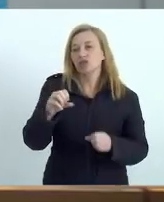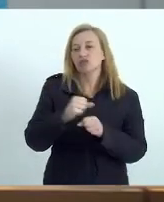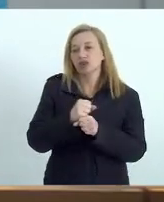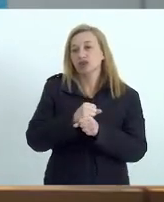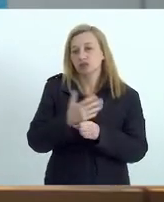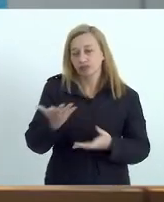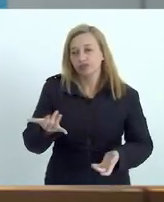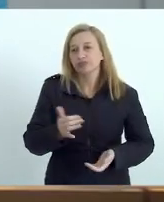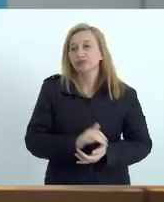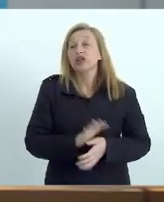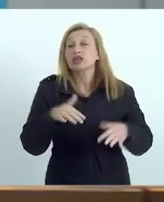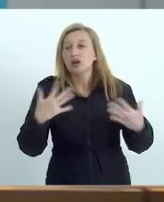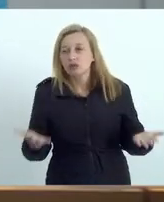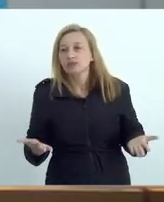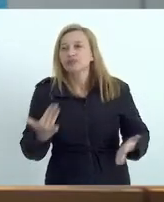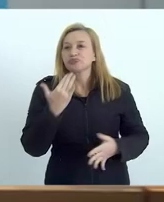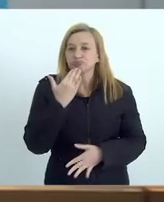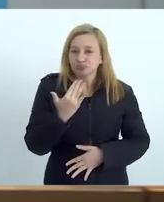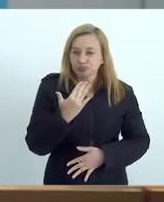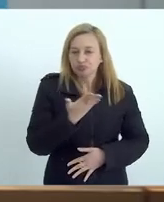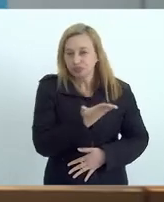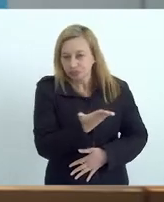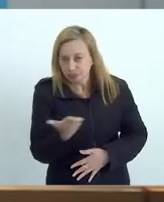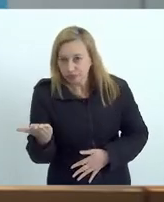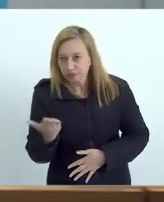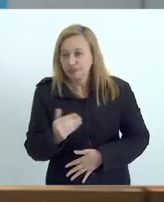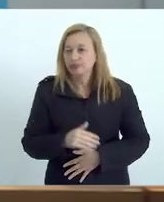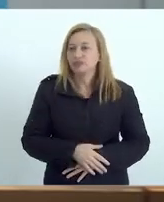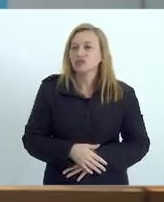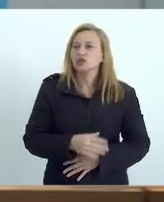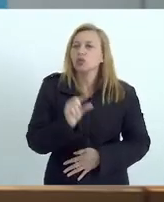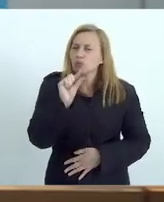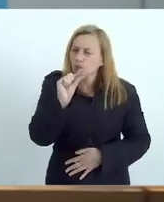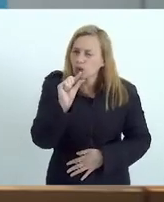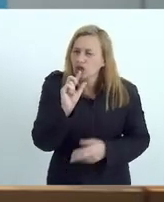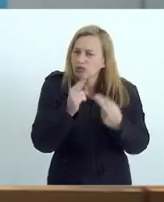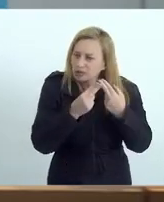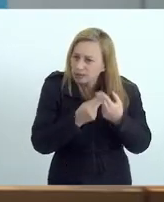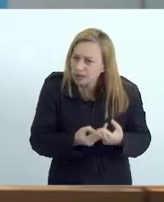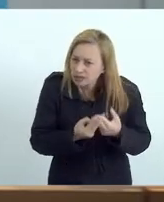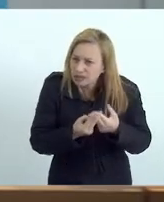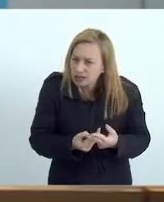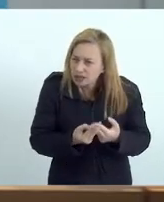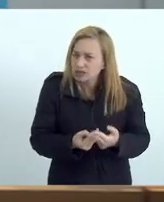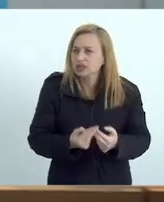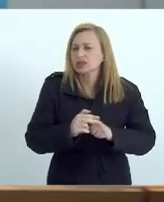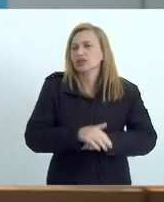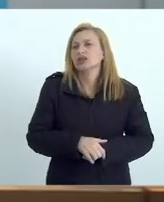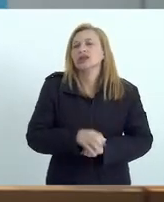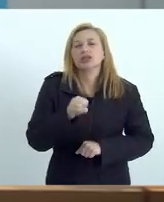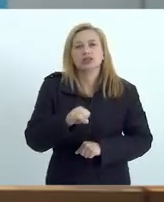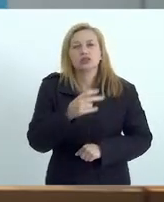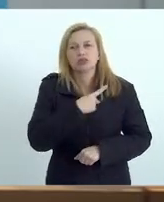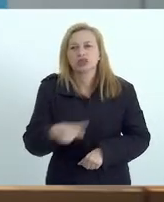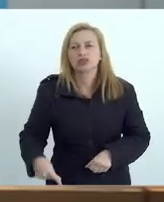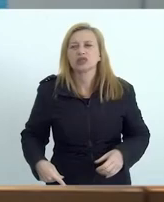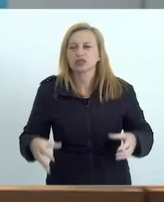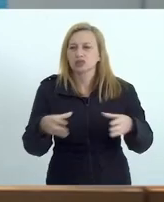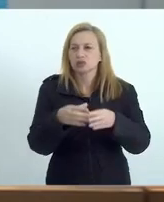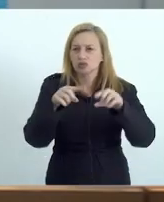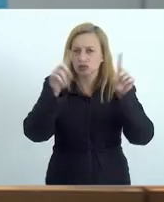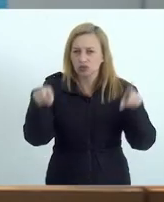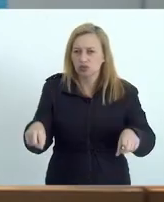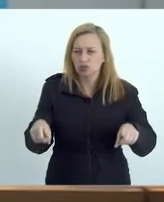já tem 19 anos então Peço aos senhores mais um pouquinho de paciência se o presidente da Comissão de